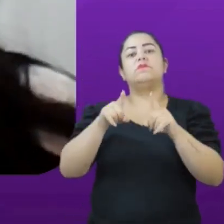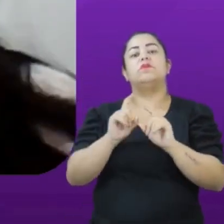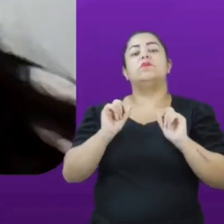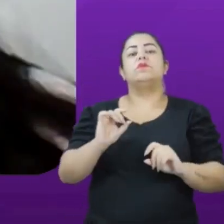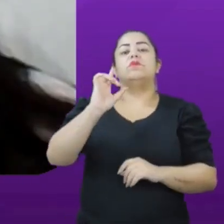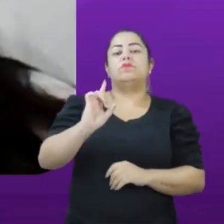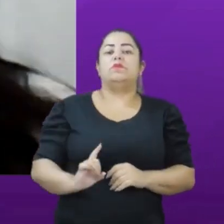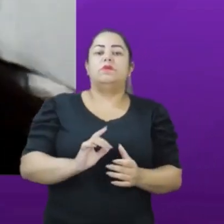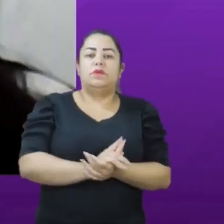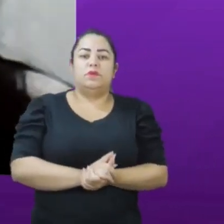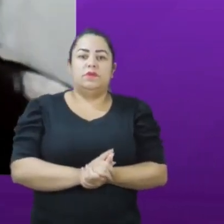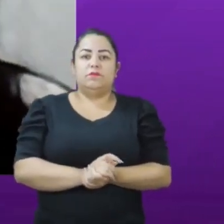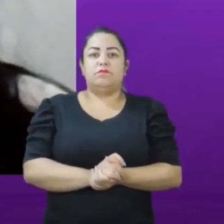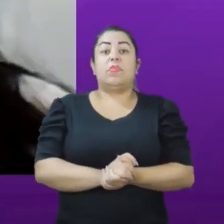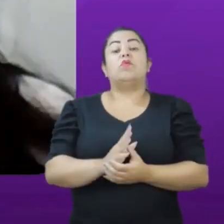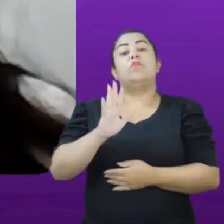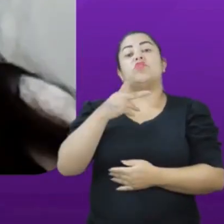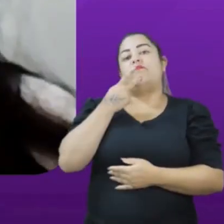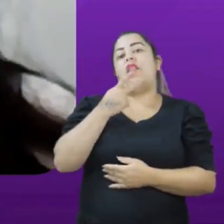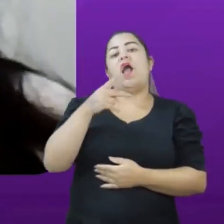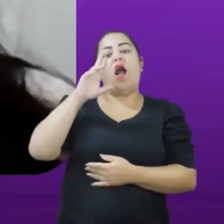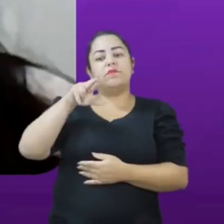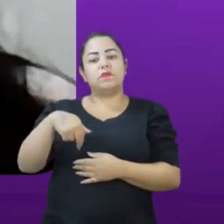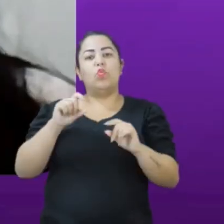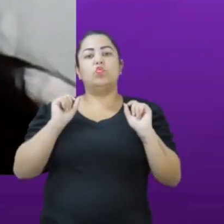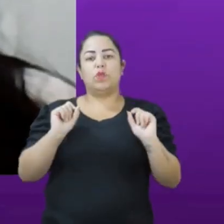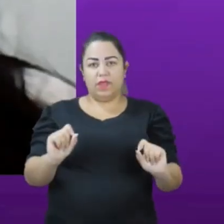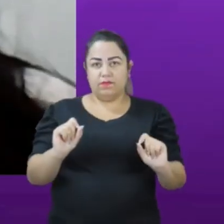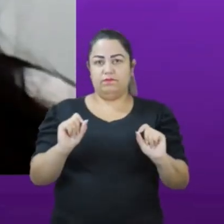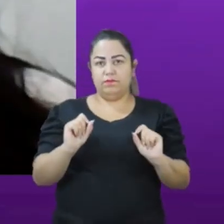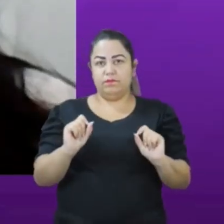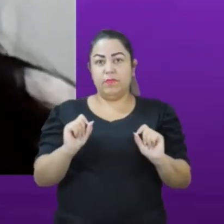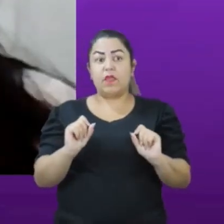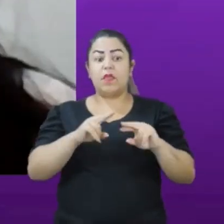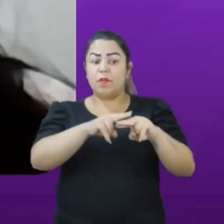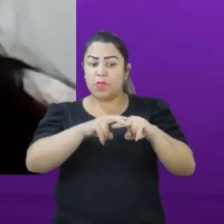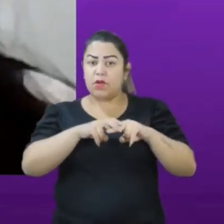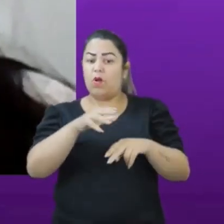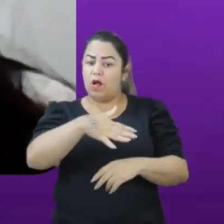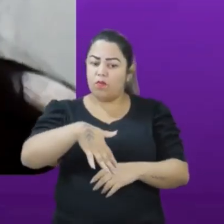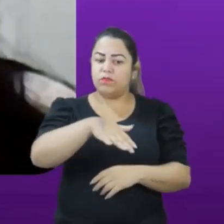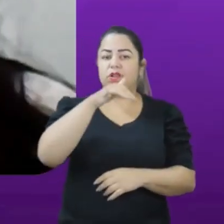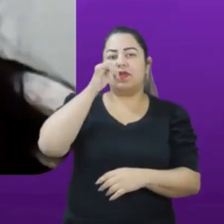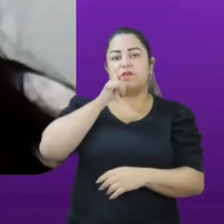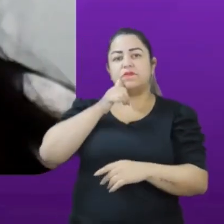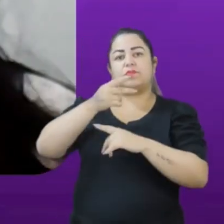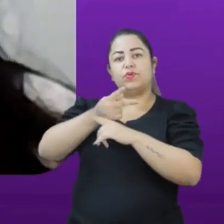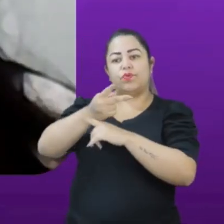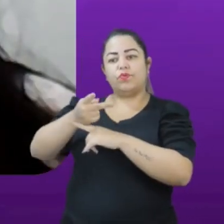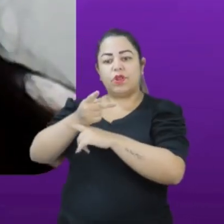direitos, e como eu já falei, a principal razão pela qual muitas mulheres buscam um sistema